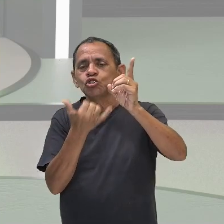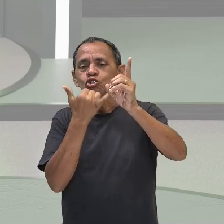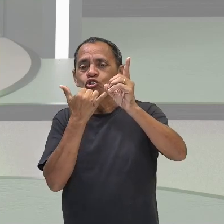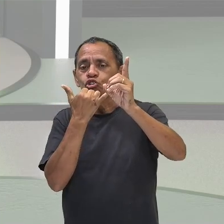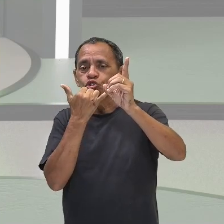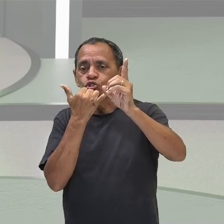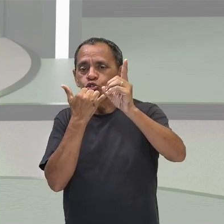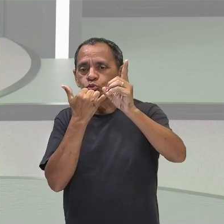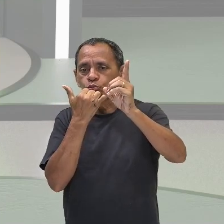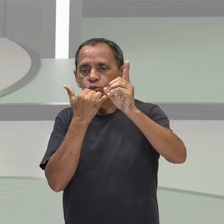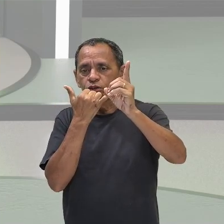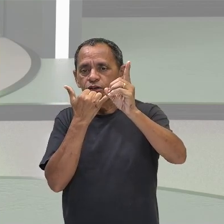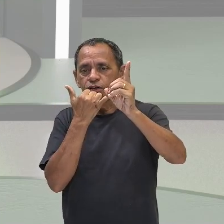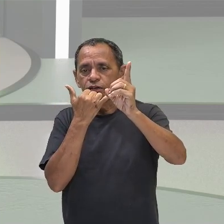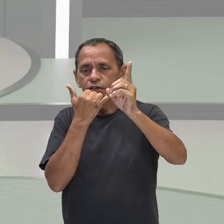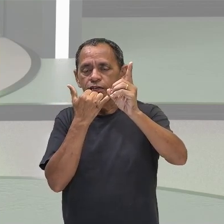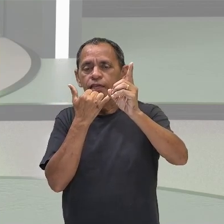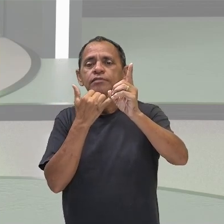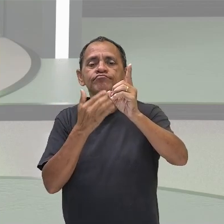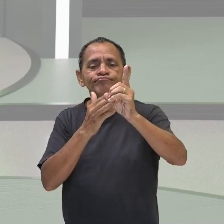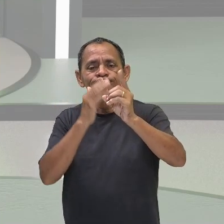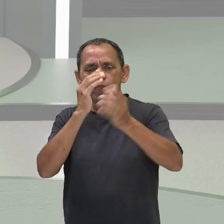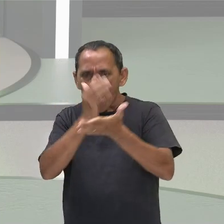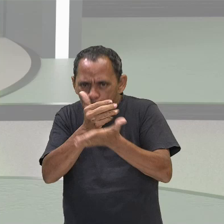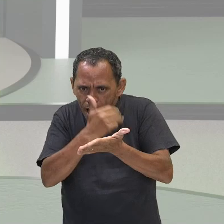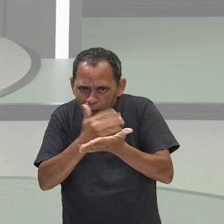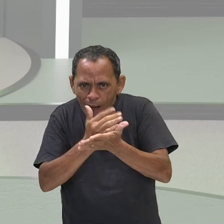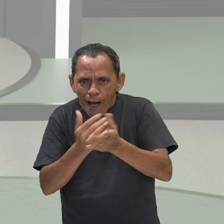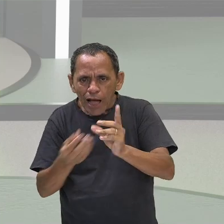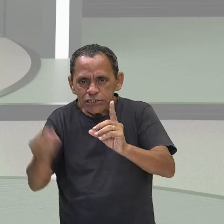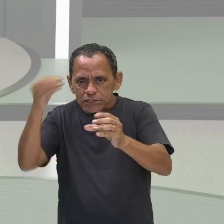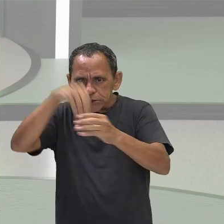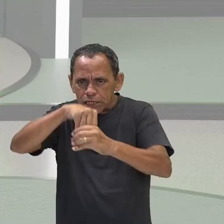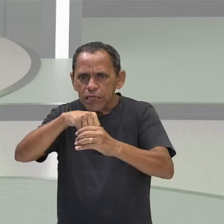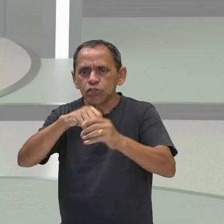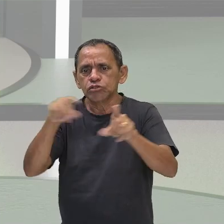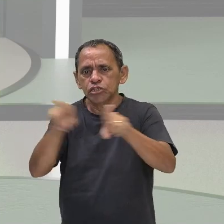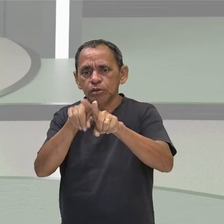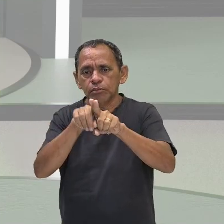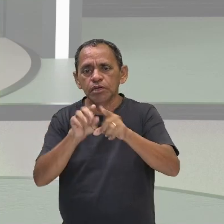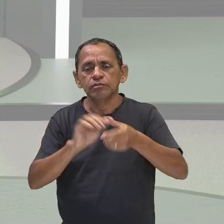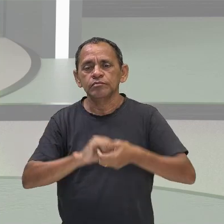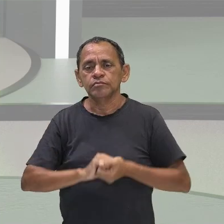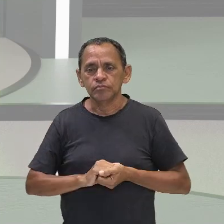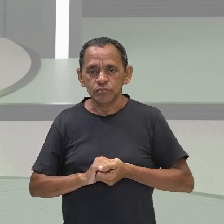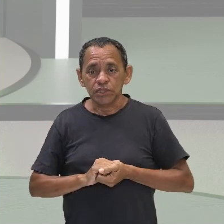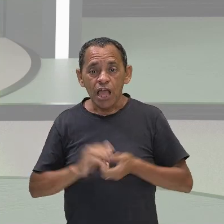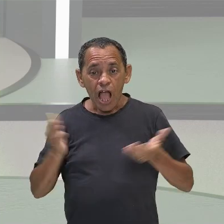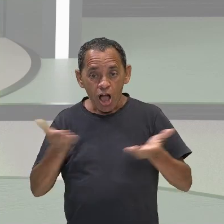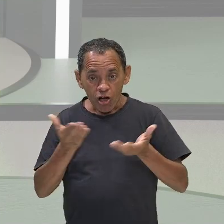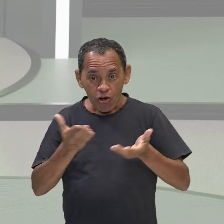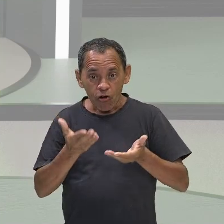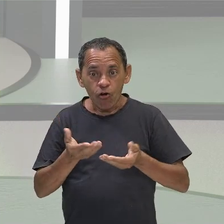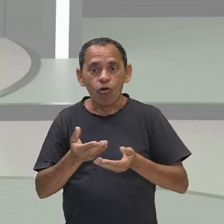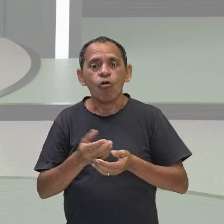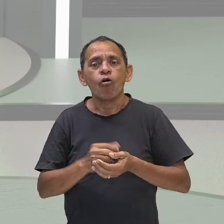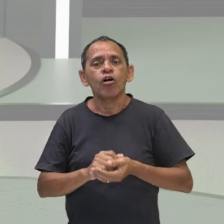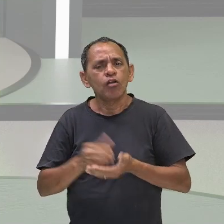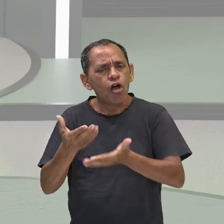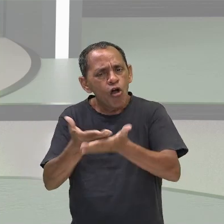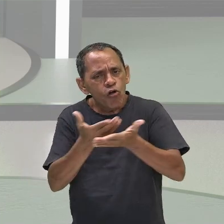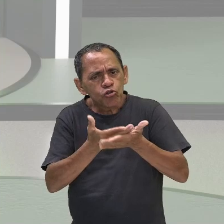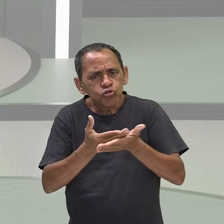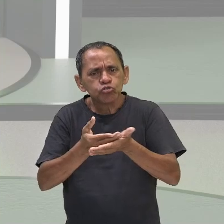genitais internos, a parte interna, nós vimos da pouco a parte externa desses órgãos que compõem o